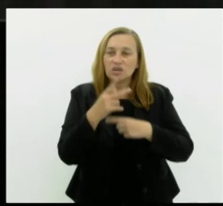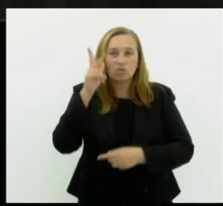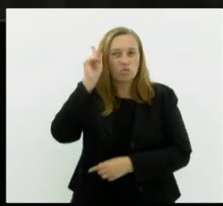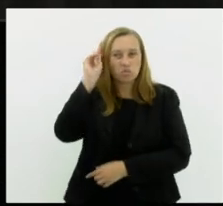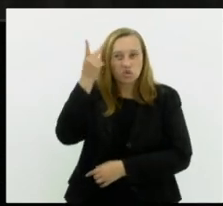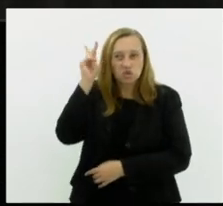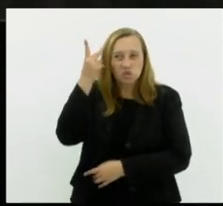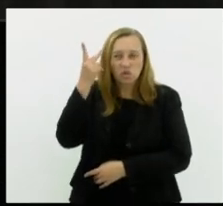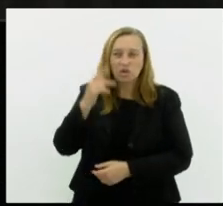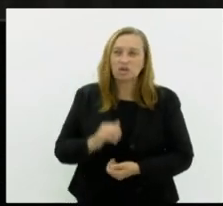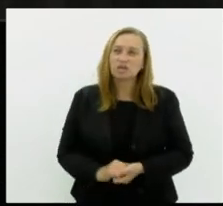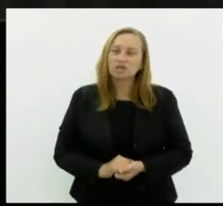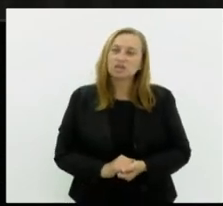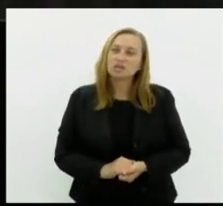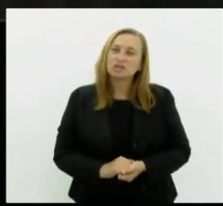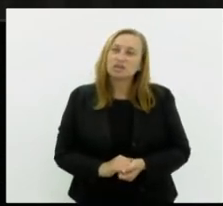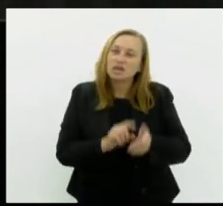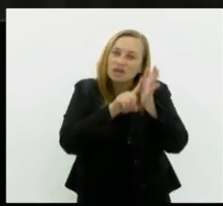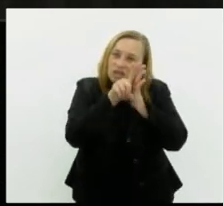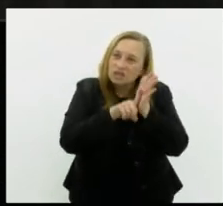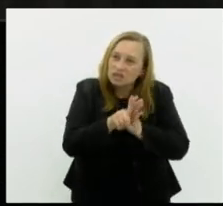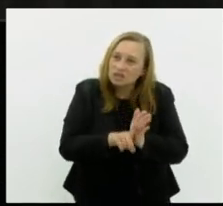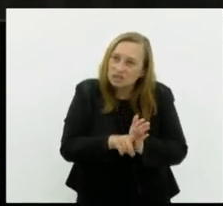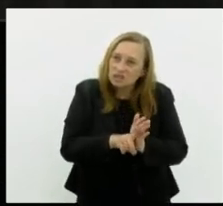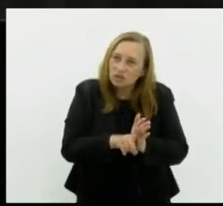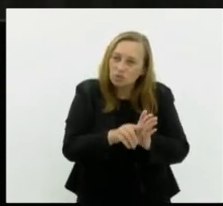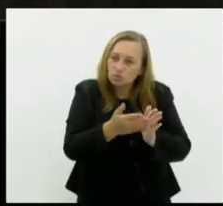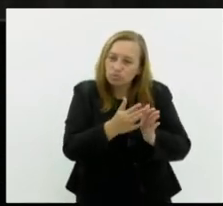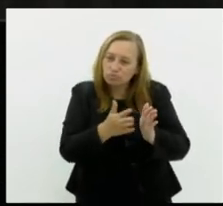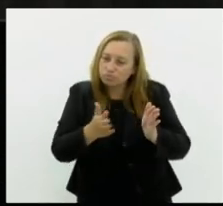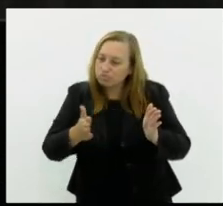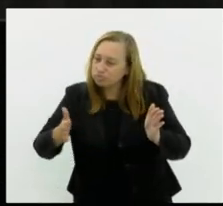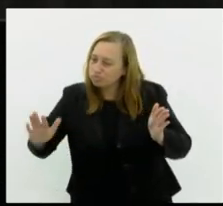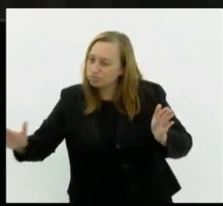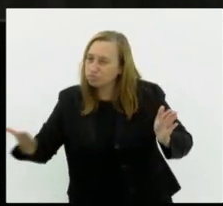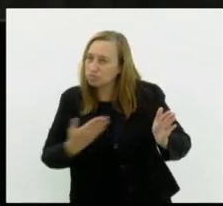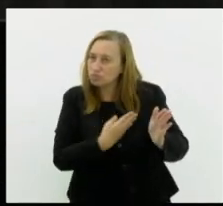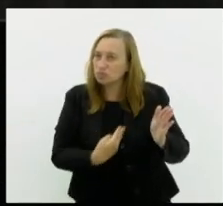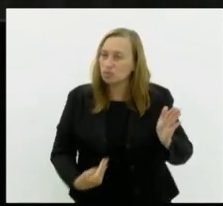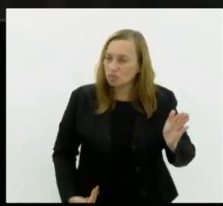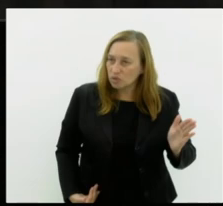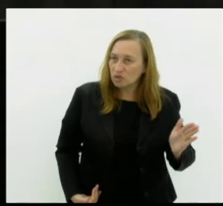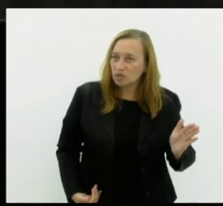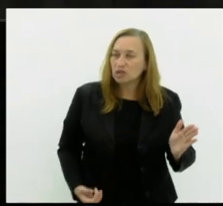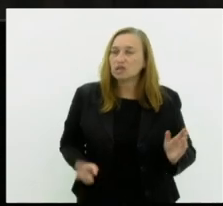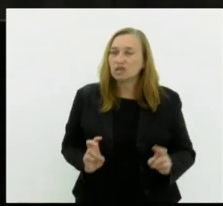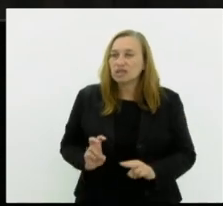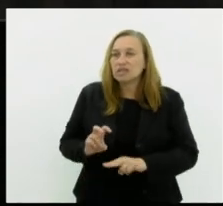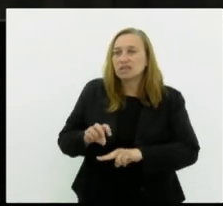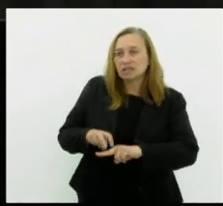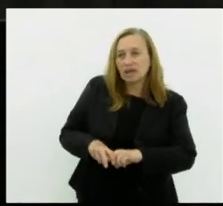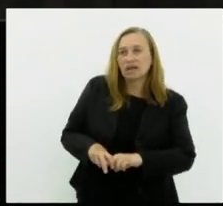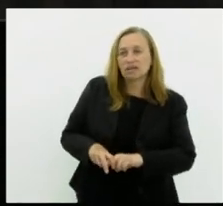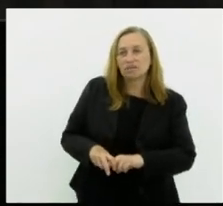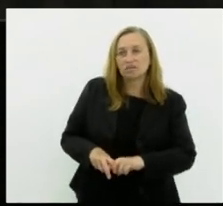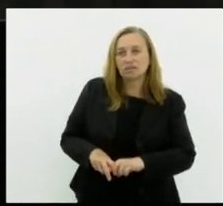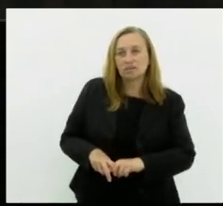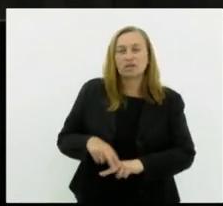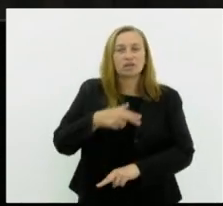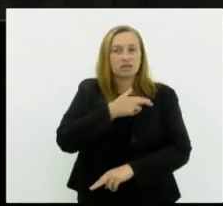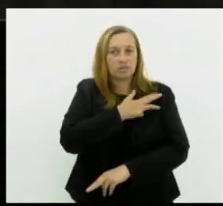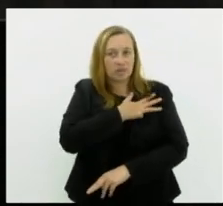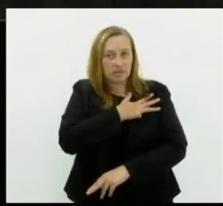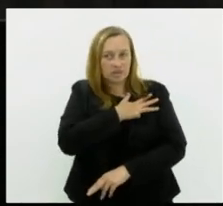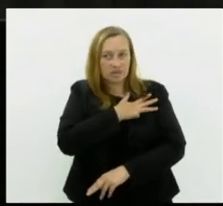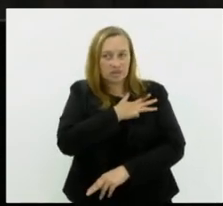histórica, e analisando todos os governos que já sentaram na cadeira de